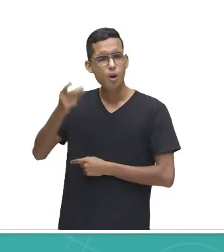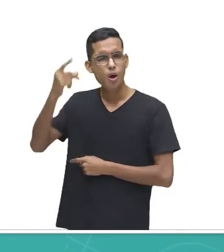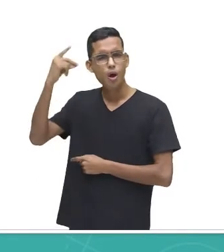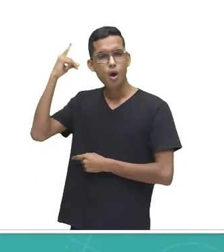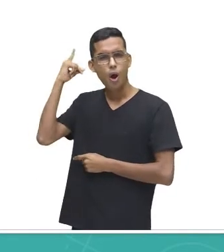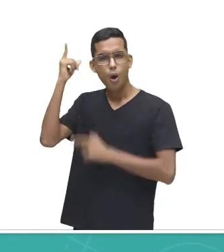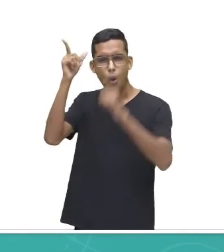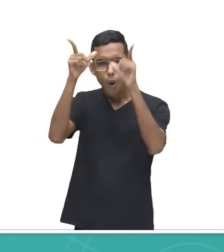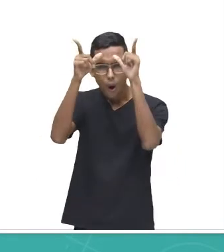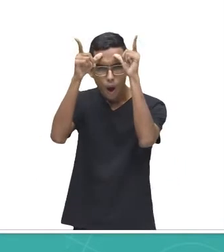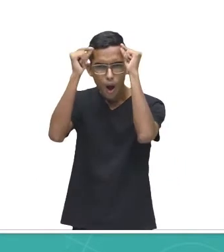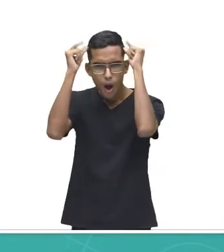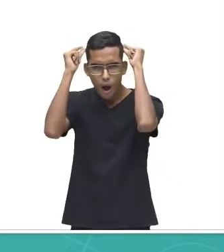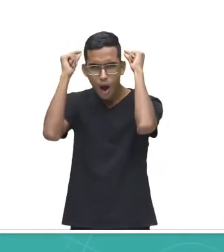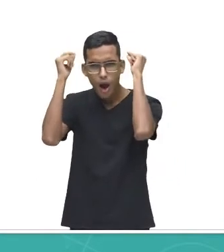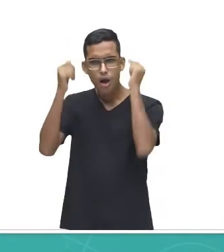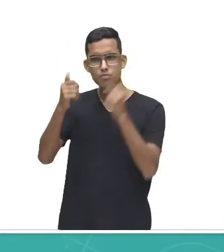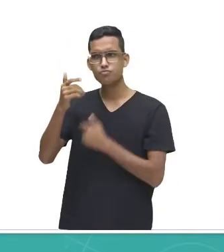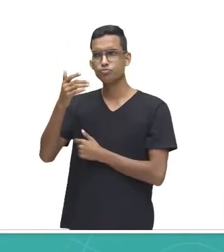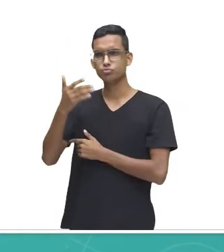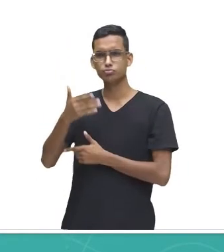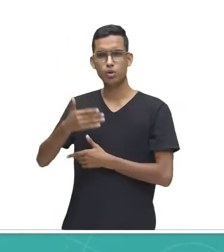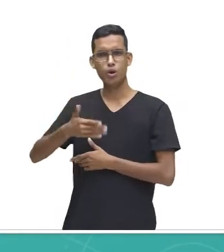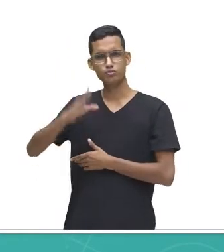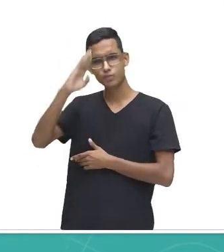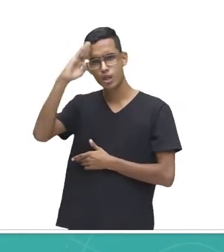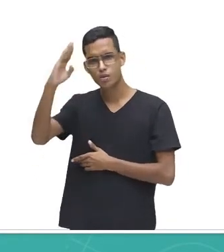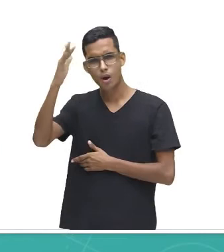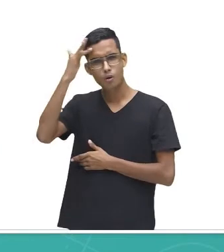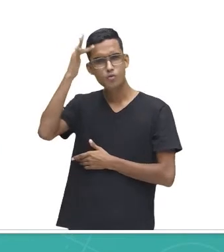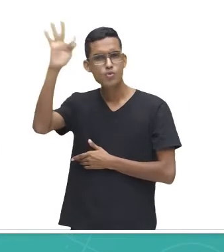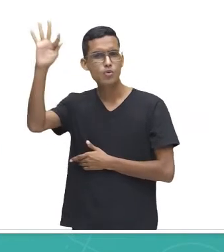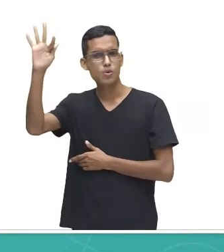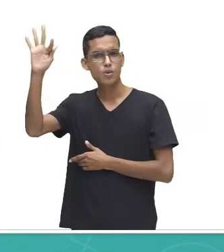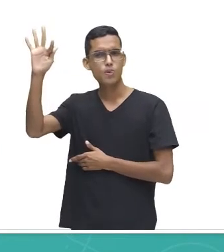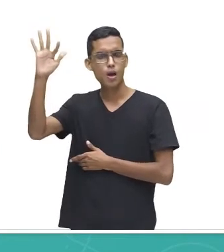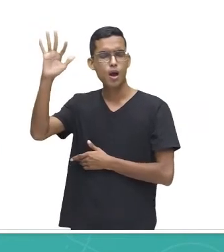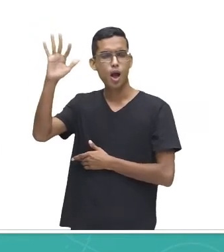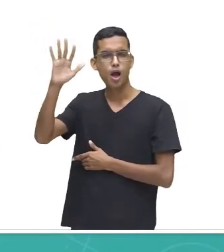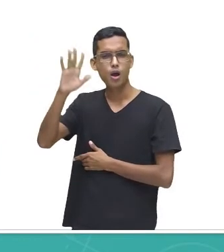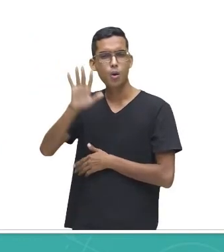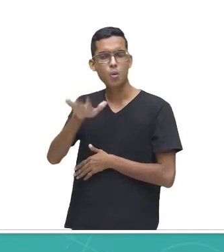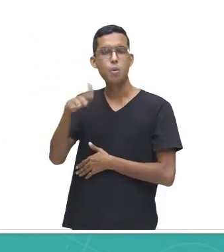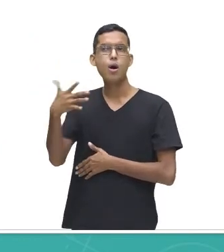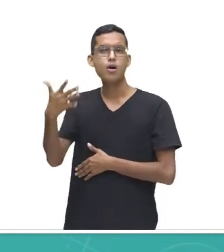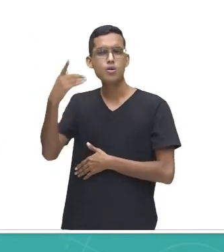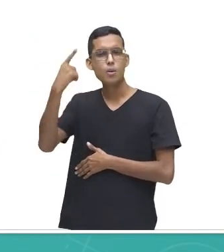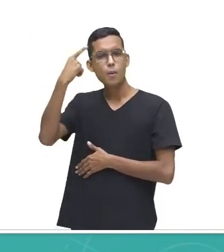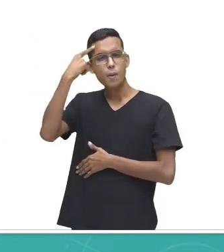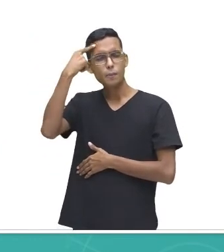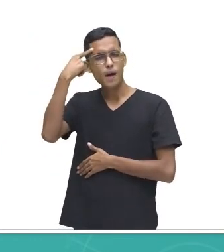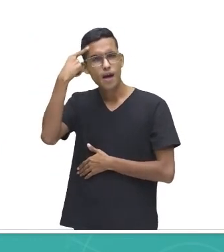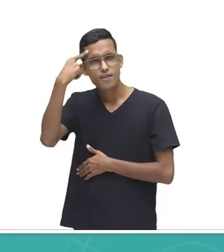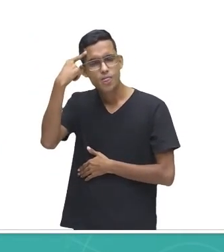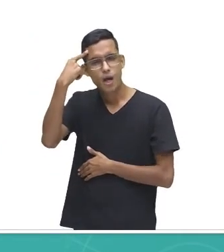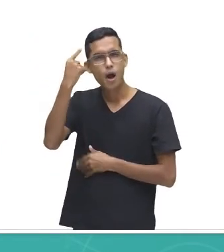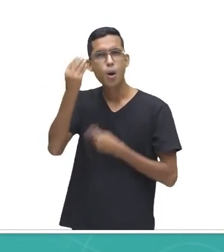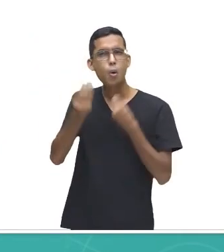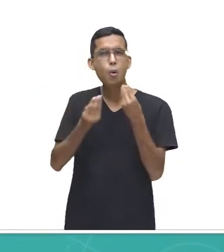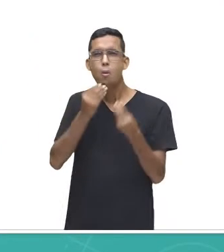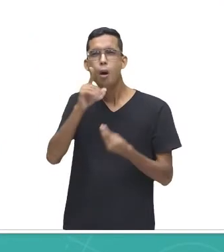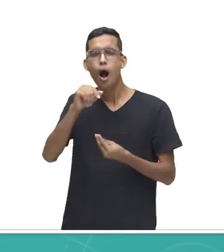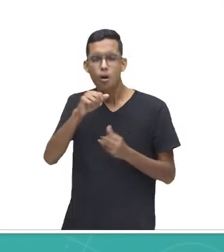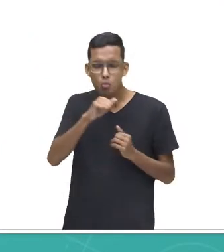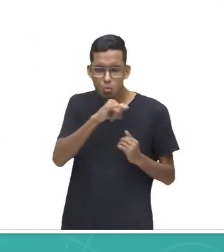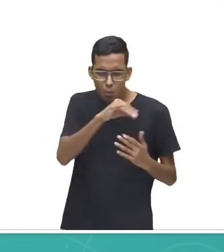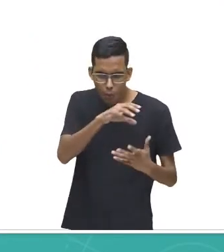primeiros filósofos, quando ousaram pensar uma explicação acerca do mundo, acerca das